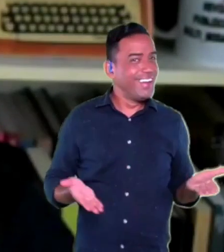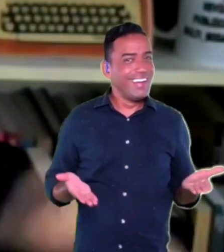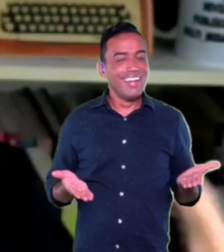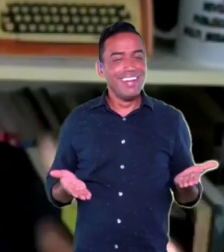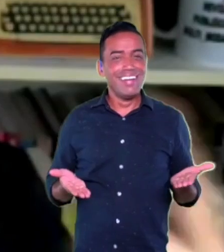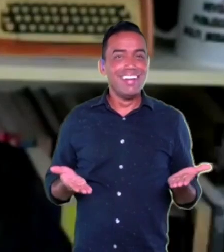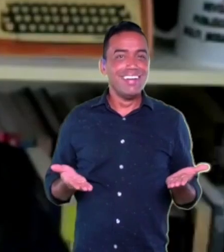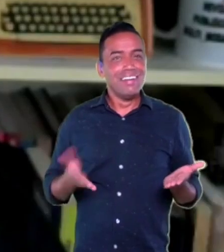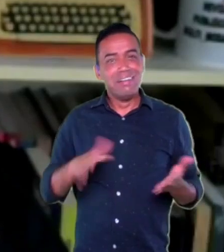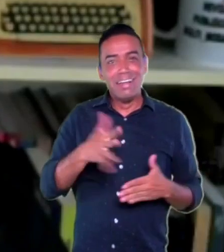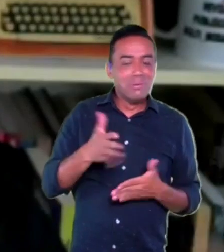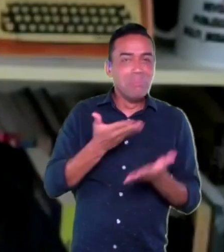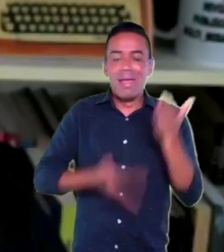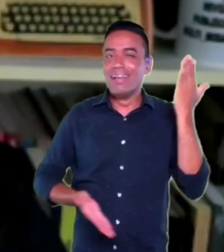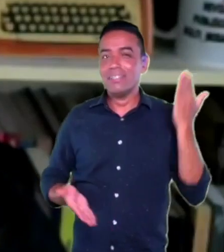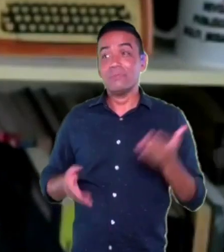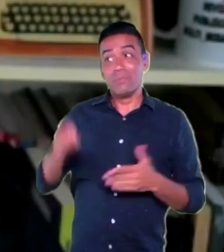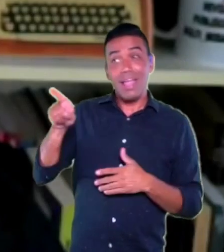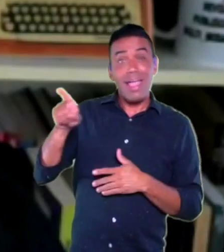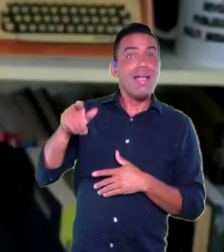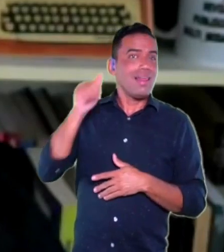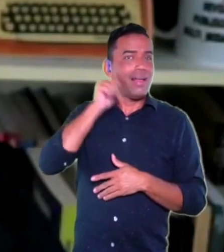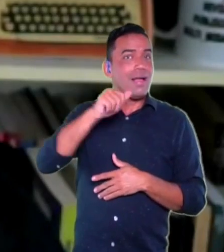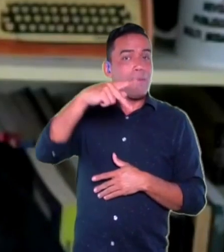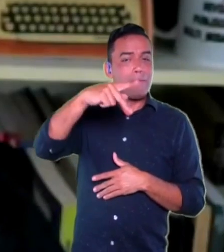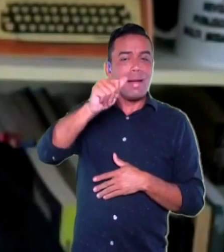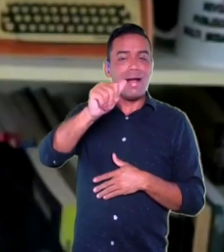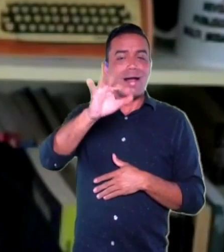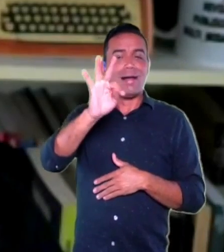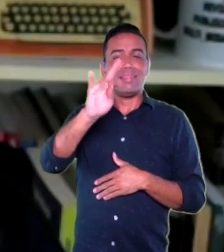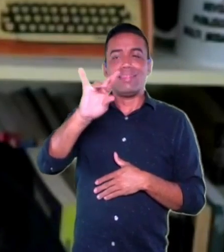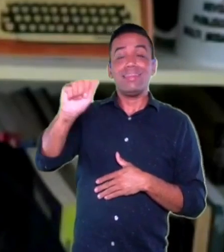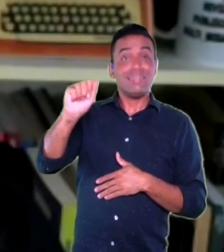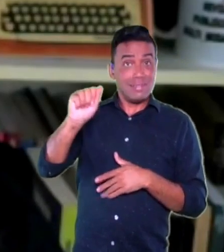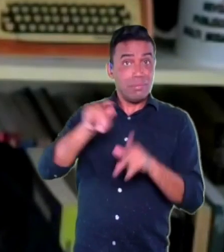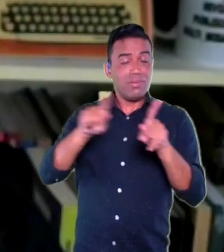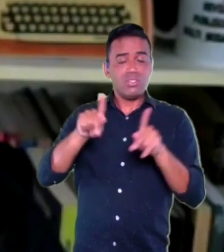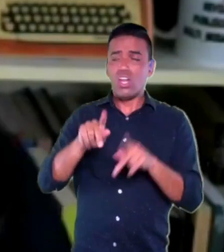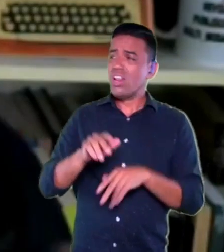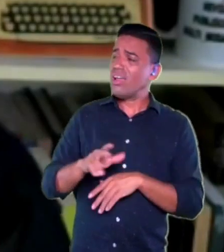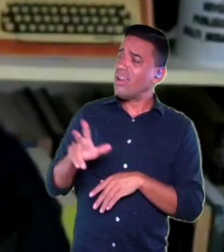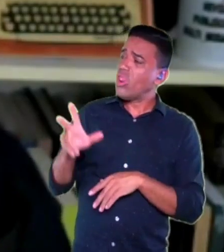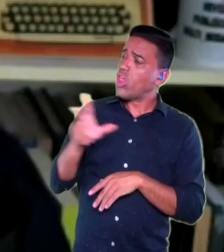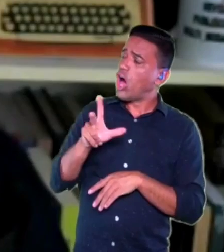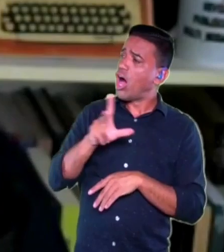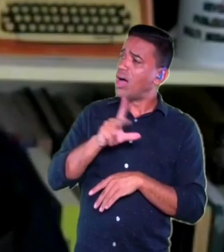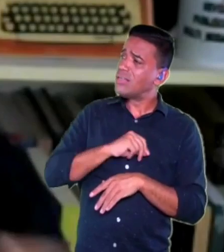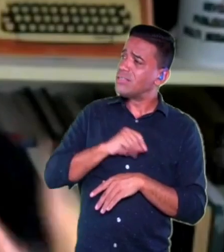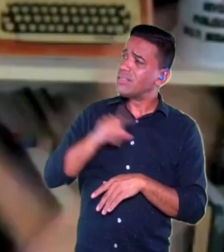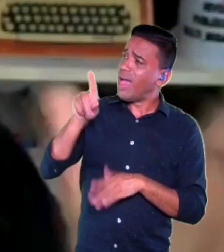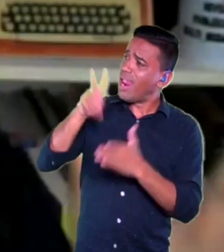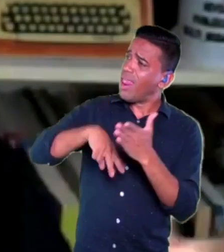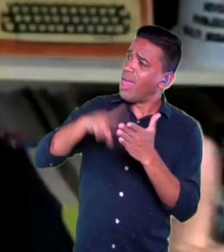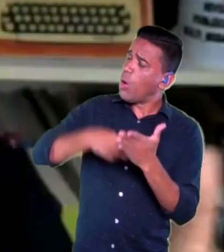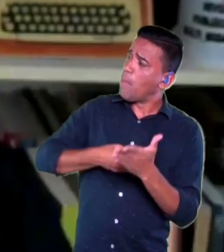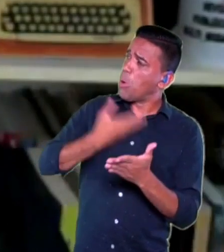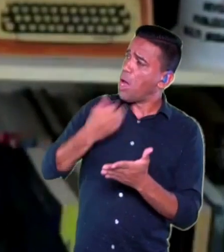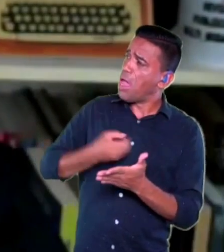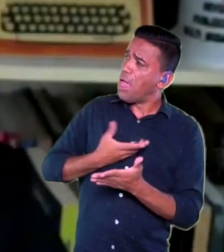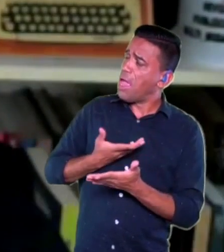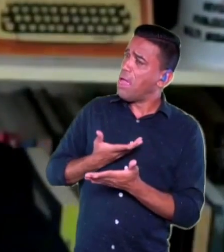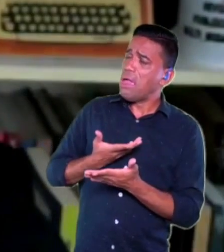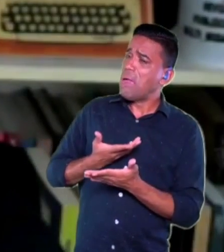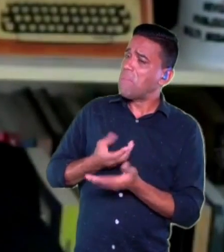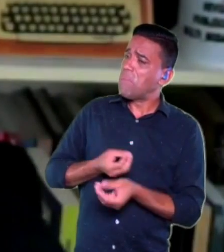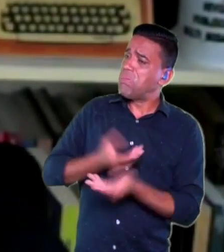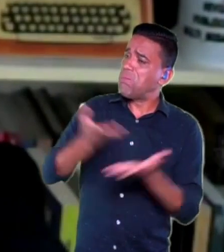E aí a Patrícia que me fez acordar, assim, falei, caramba, esse poema que ela leu realmente está por aí. Ela deve ter